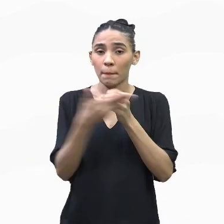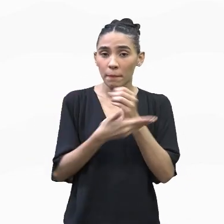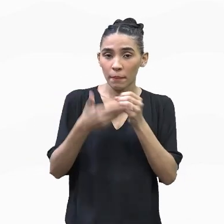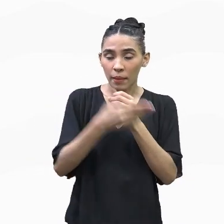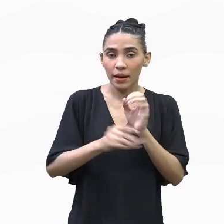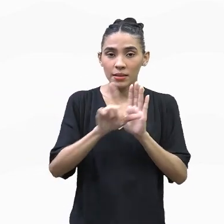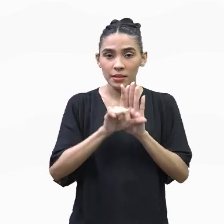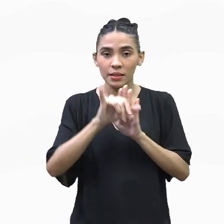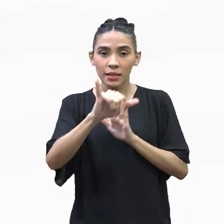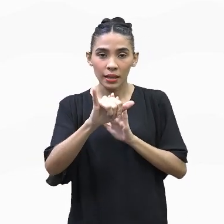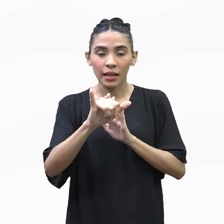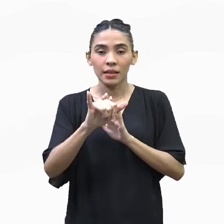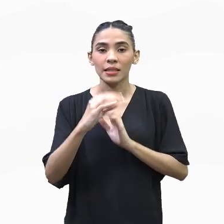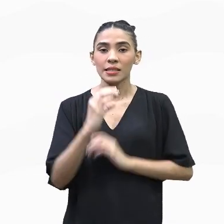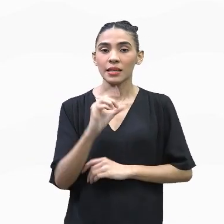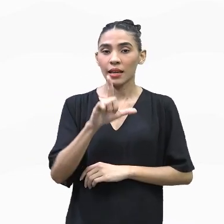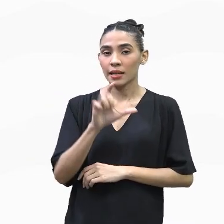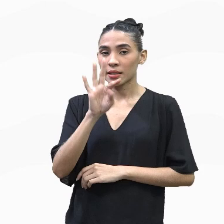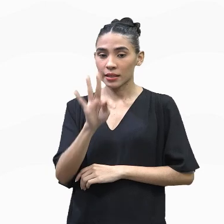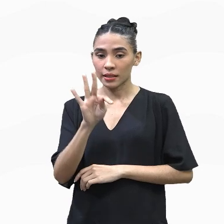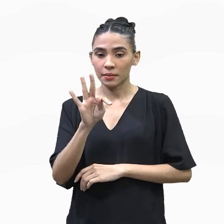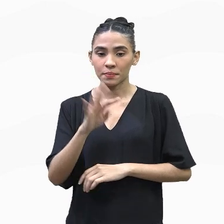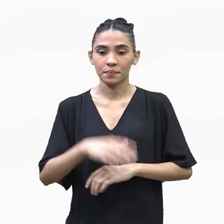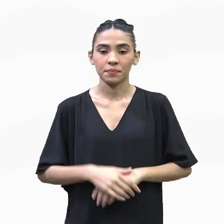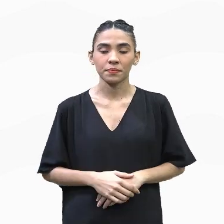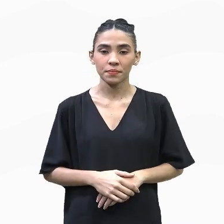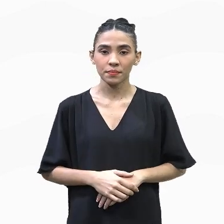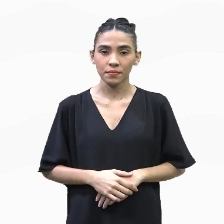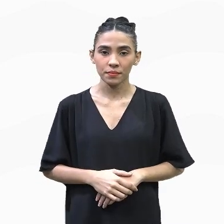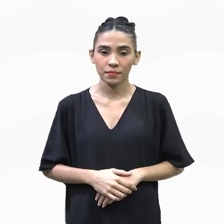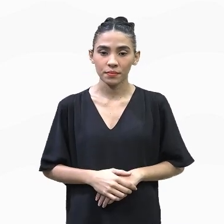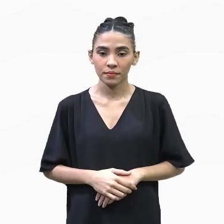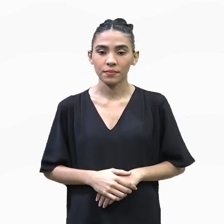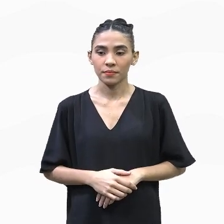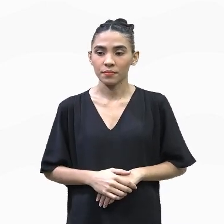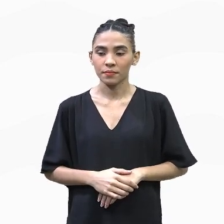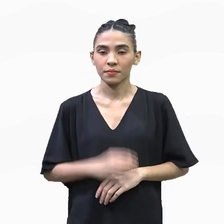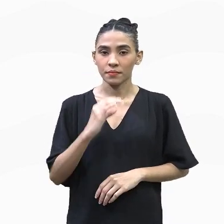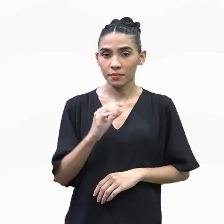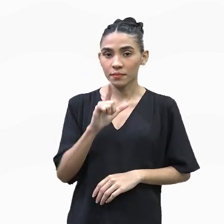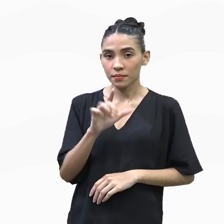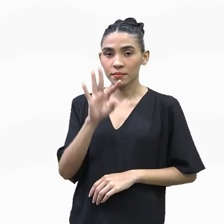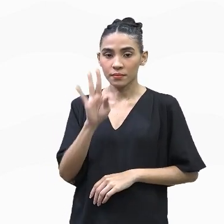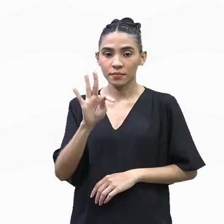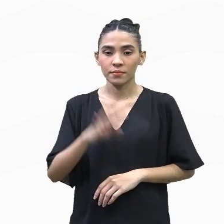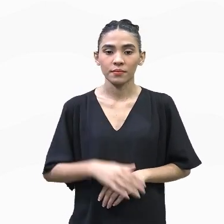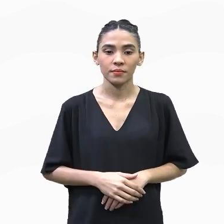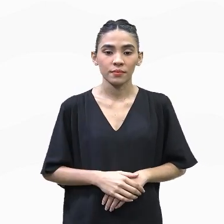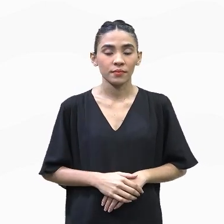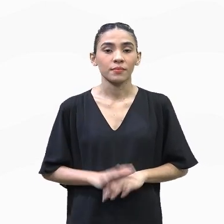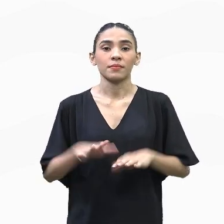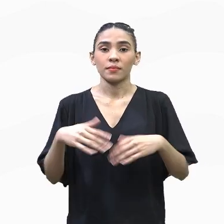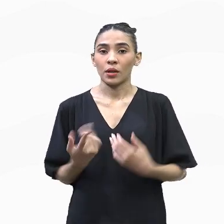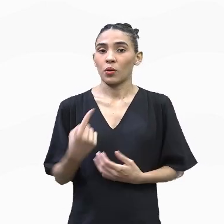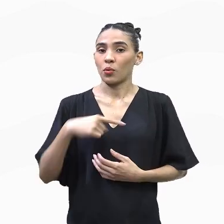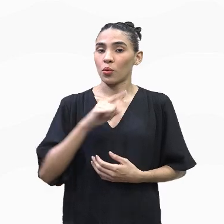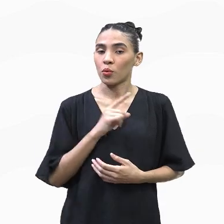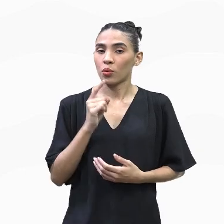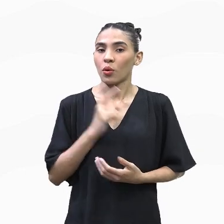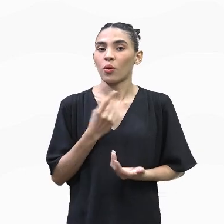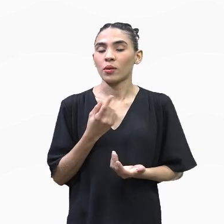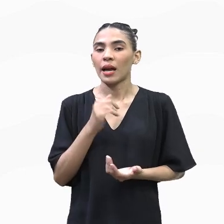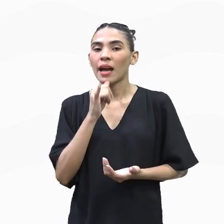de consolidação das leis trabalhistas, a famosa CLT. E aí, quando nós assumimos